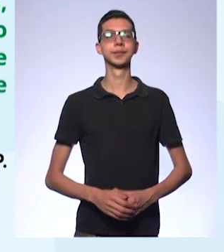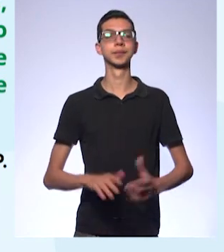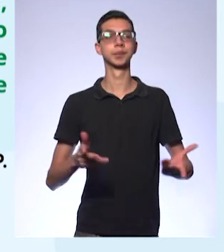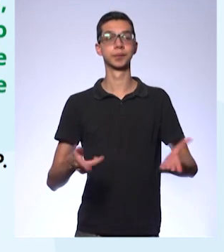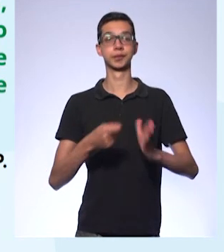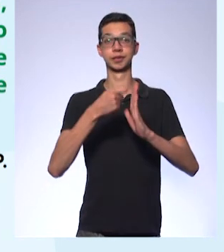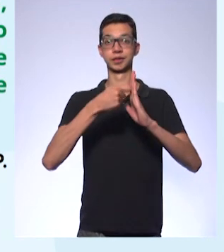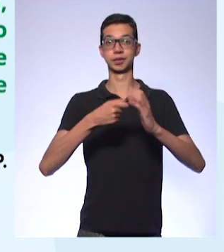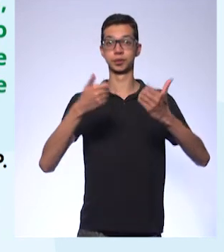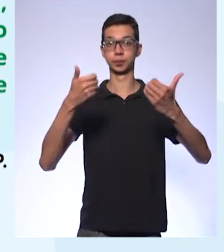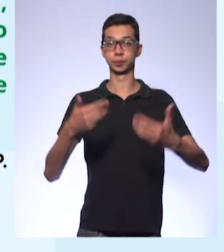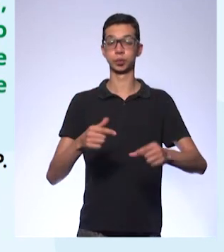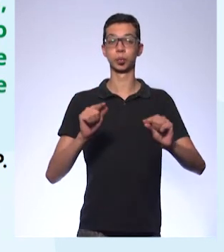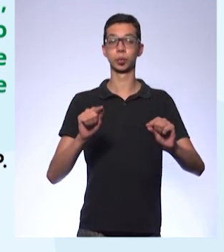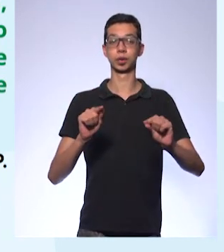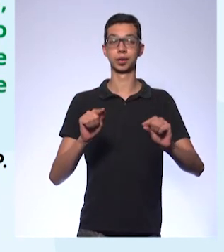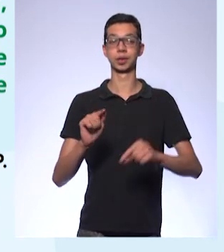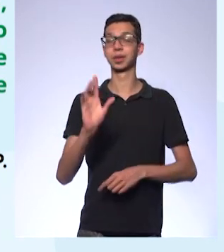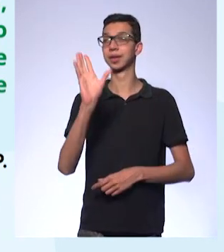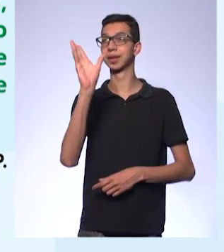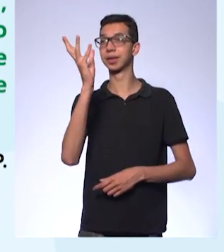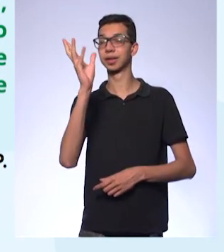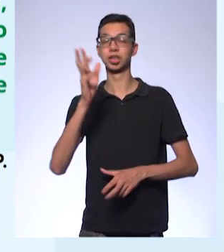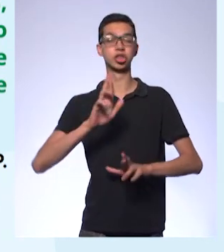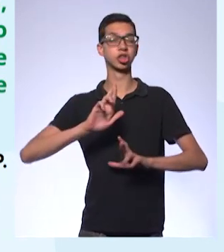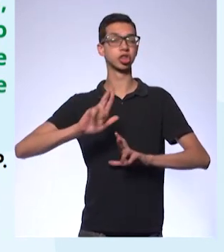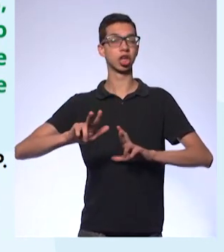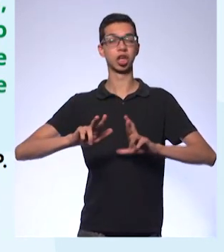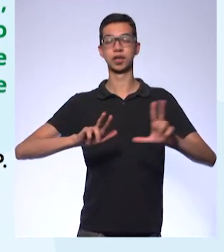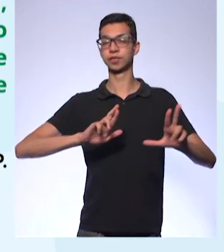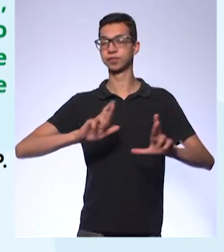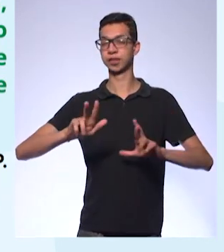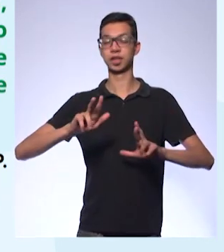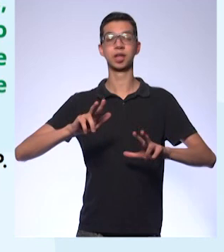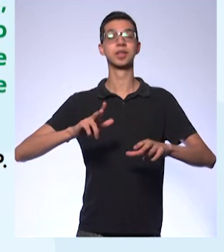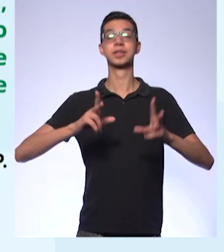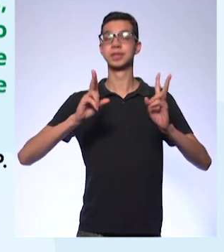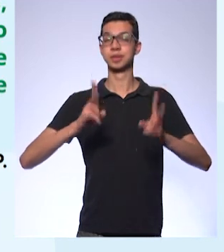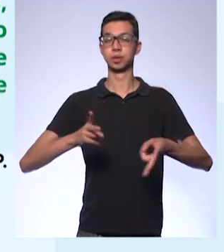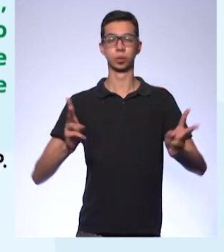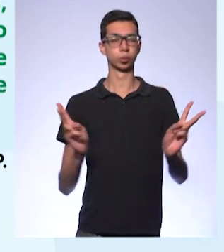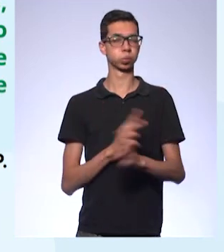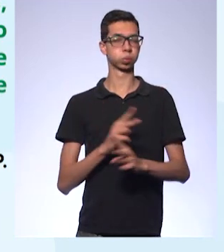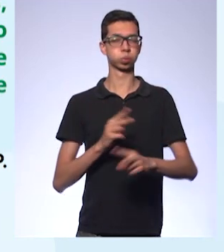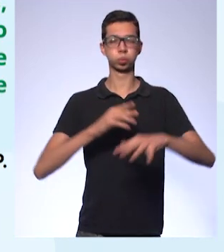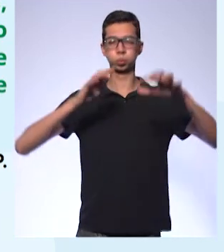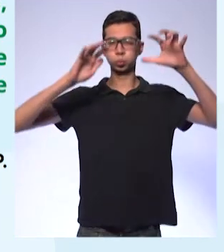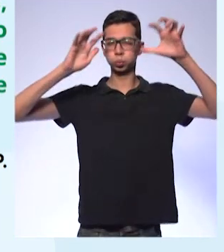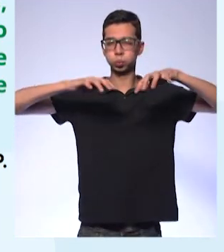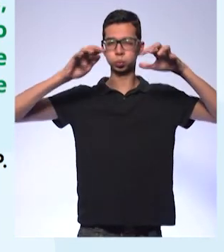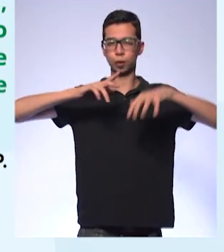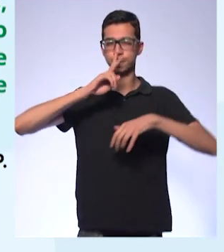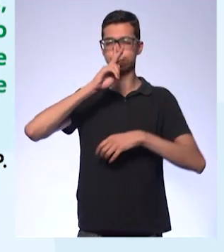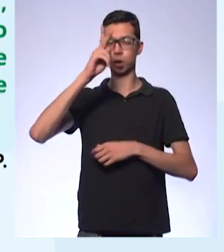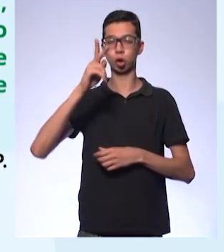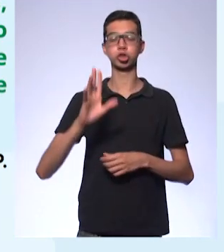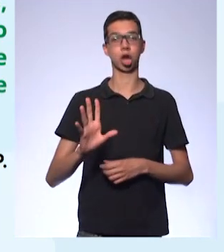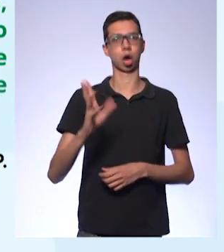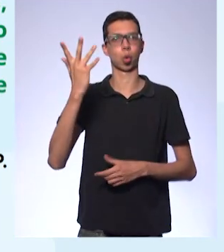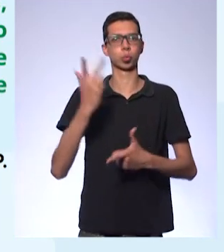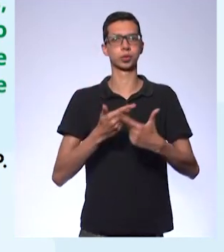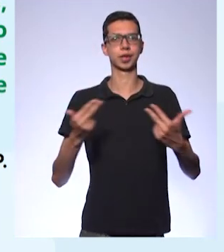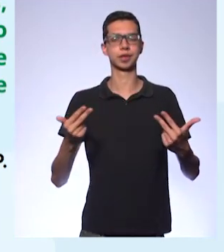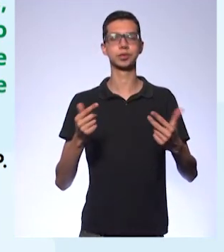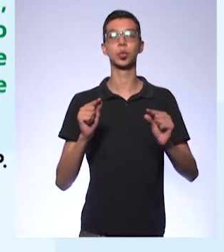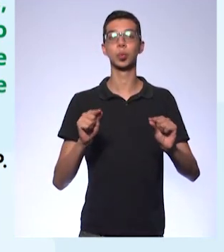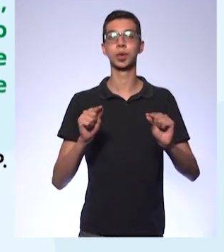haverá descontroles climáticos, maior frequência de tempestades, maior probabilidade de ocorrência de eventos mais fortes, que são